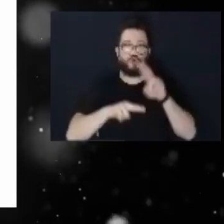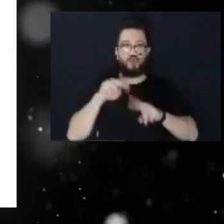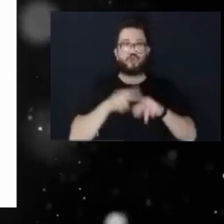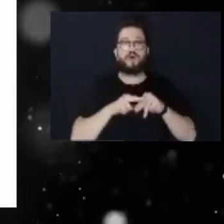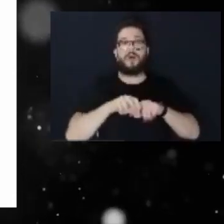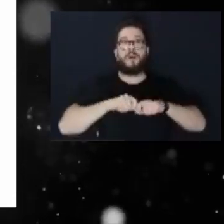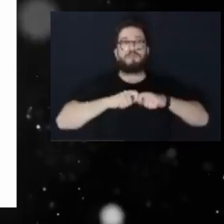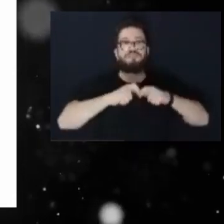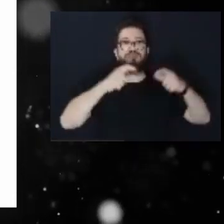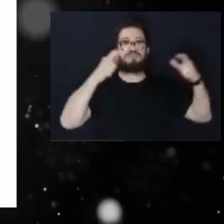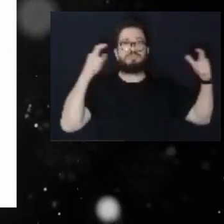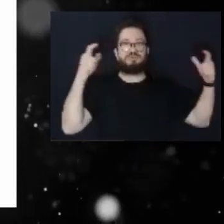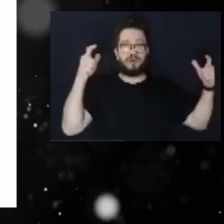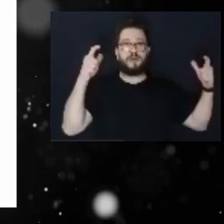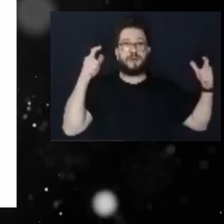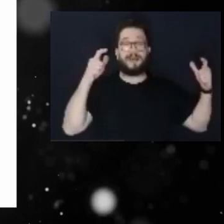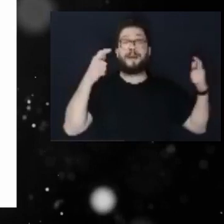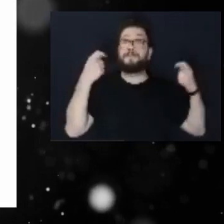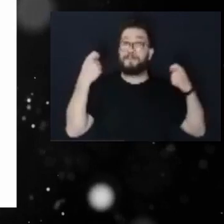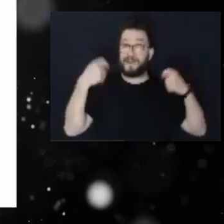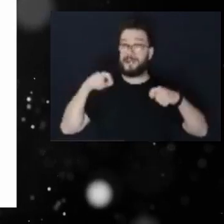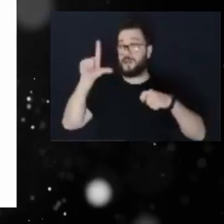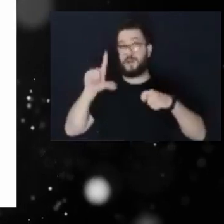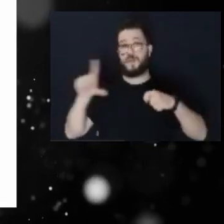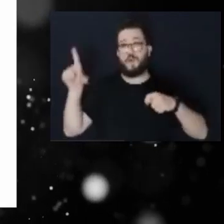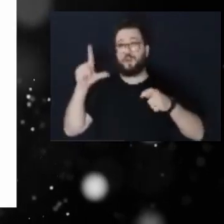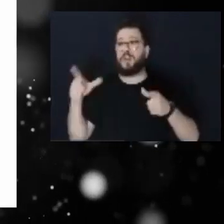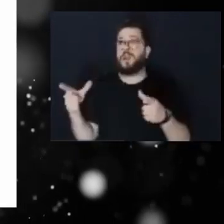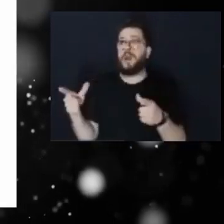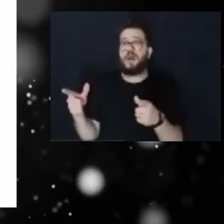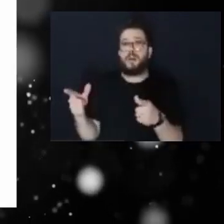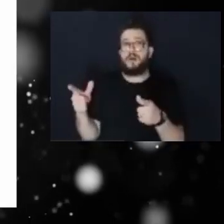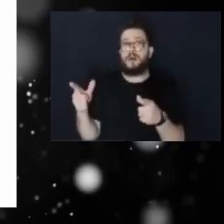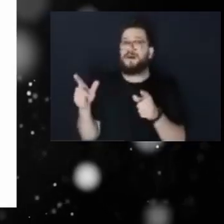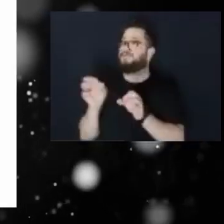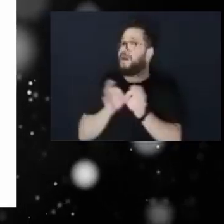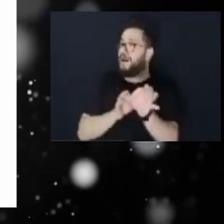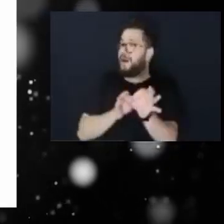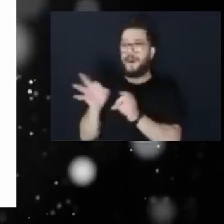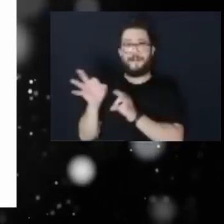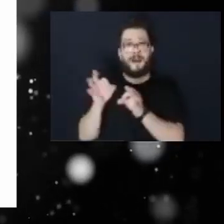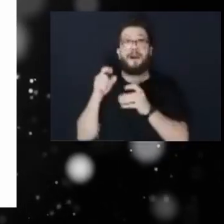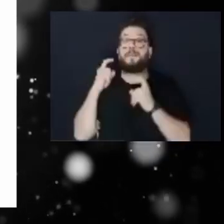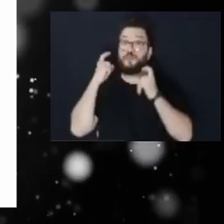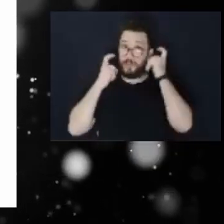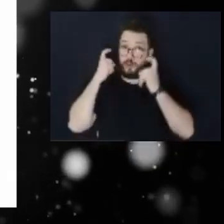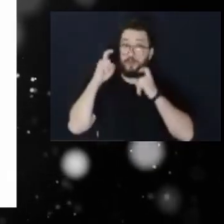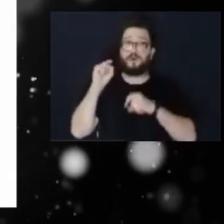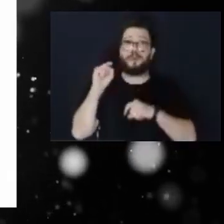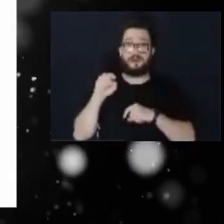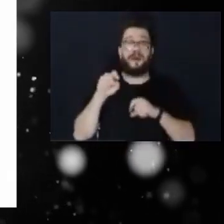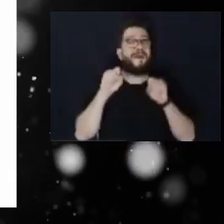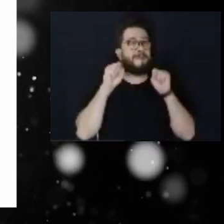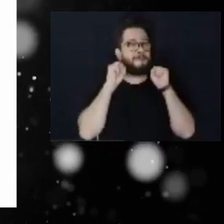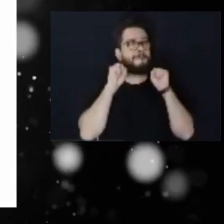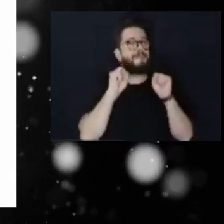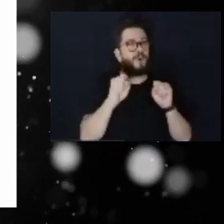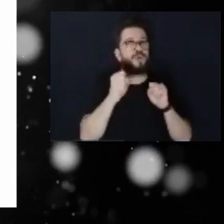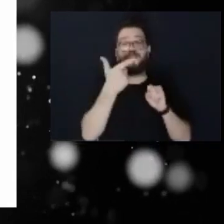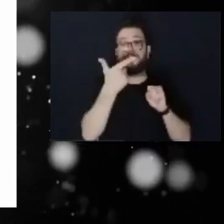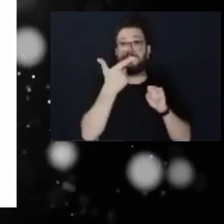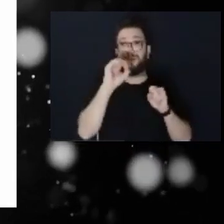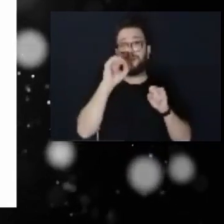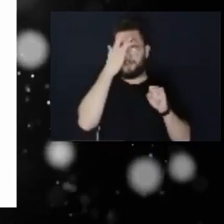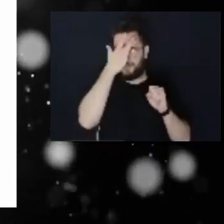em Londrina. É extremamente preocupante isso. E a projeção de óbitos é que isso pode chegar a 20 óbitos diários